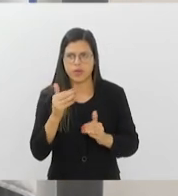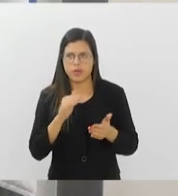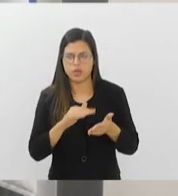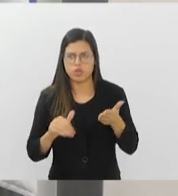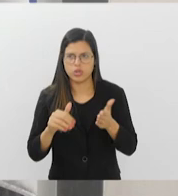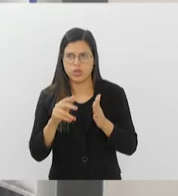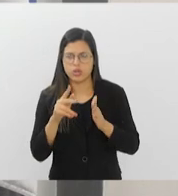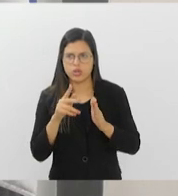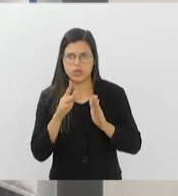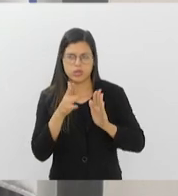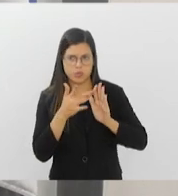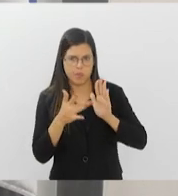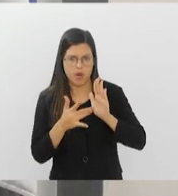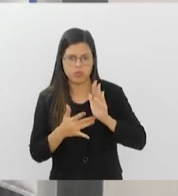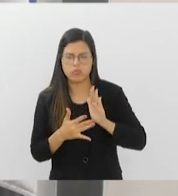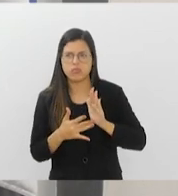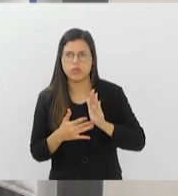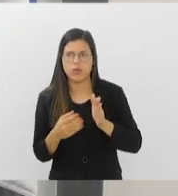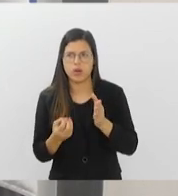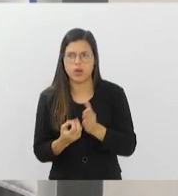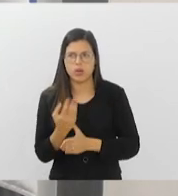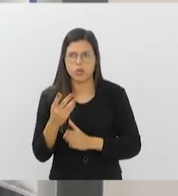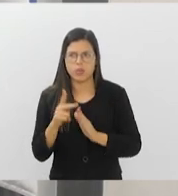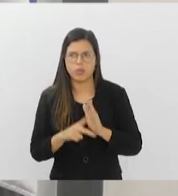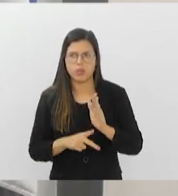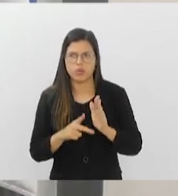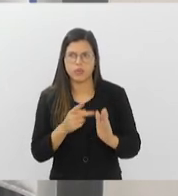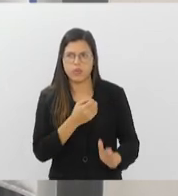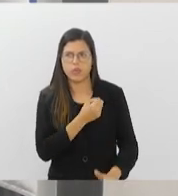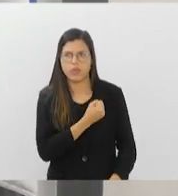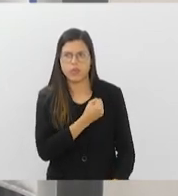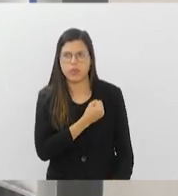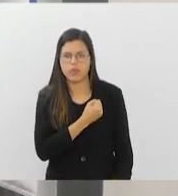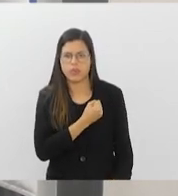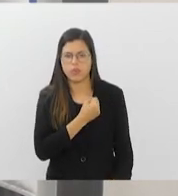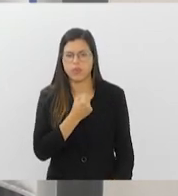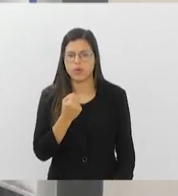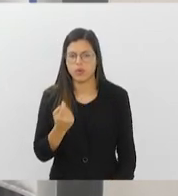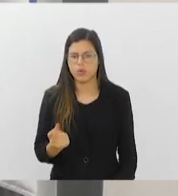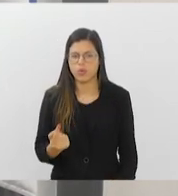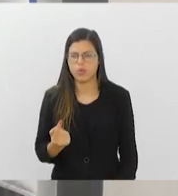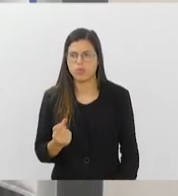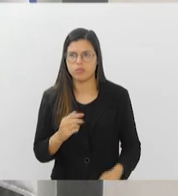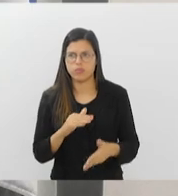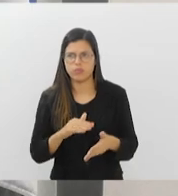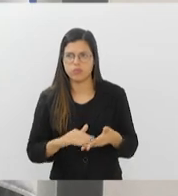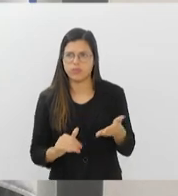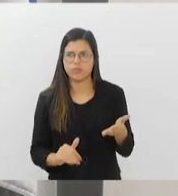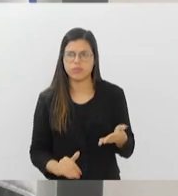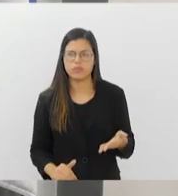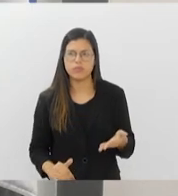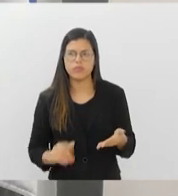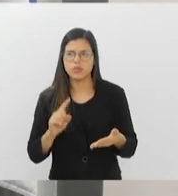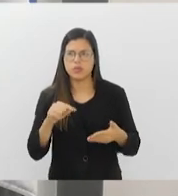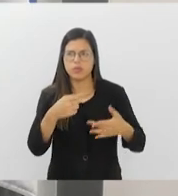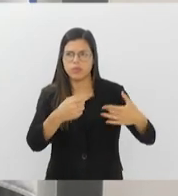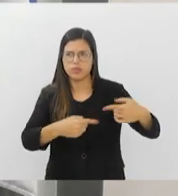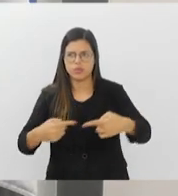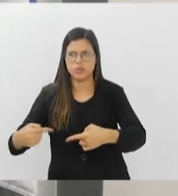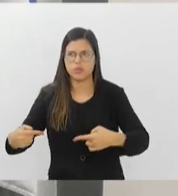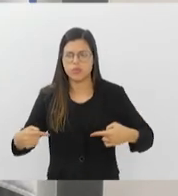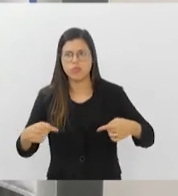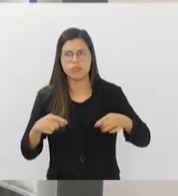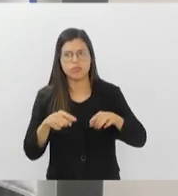como autor do projeto, o projeto item 1 da pauta. Peço a retirada de pauta para depois dialogar ali com o gabinete do